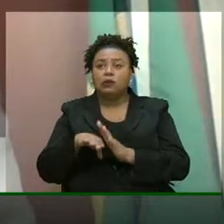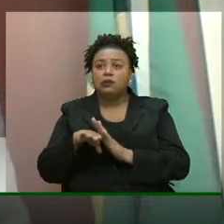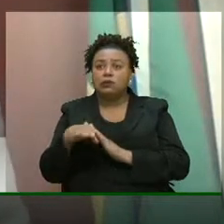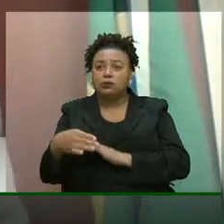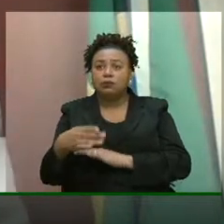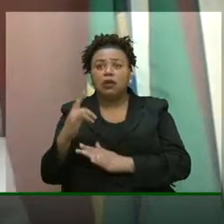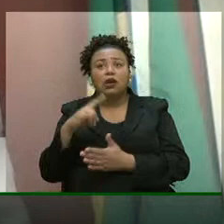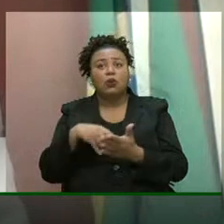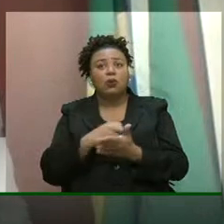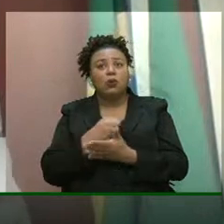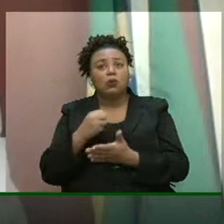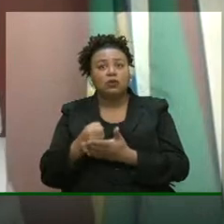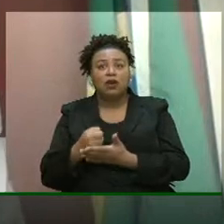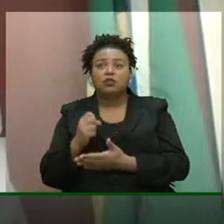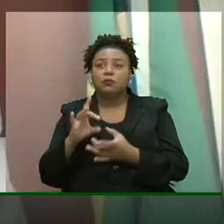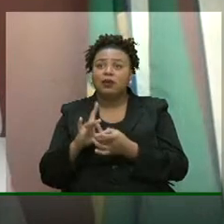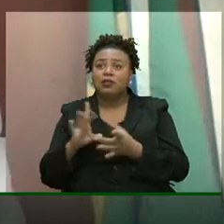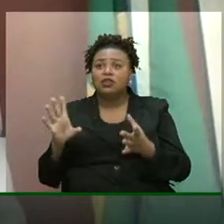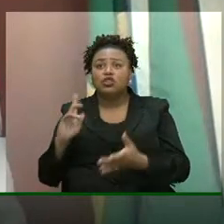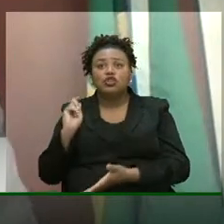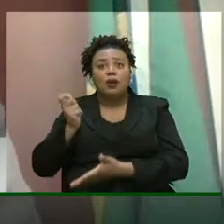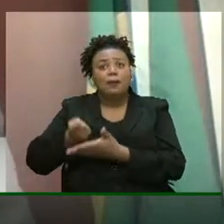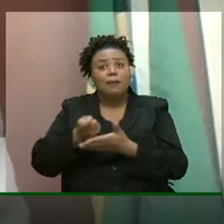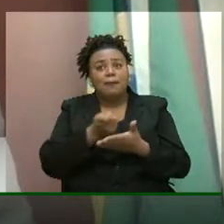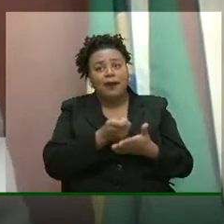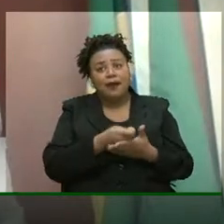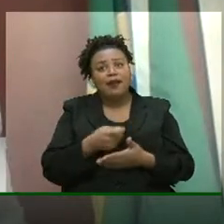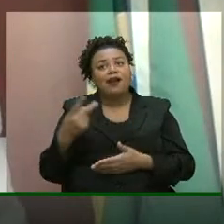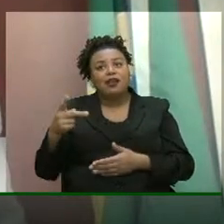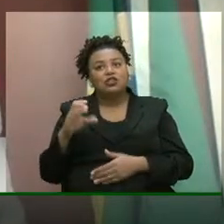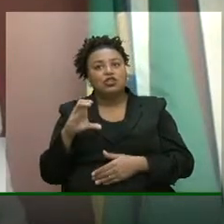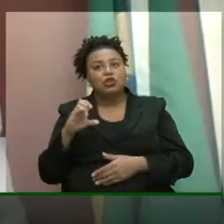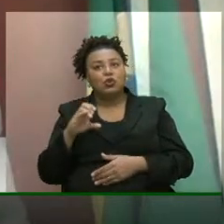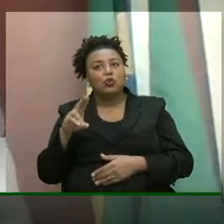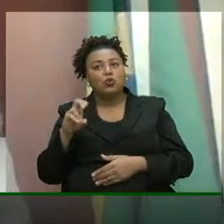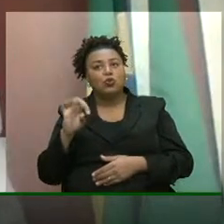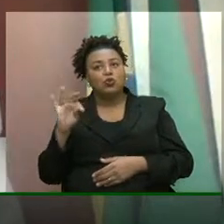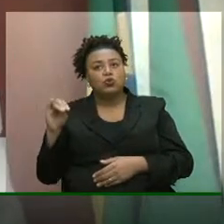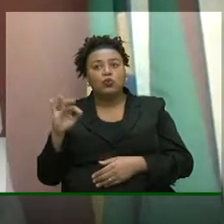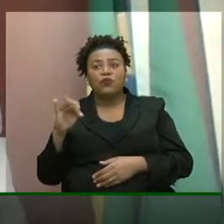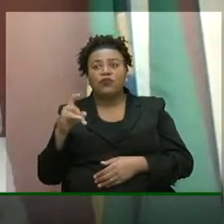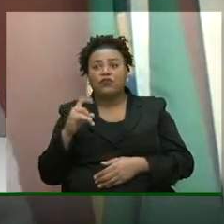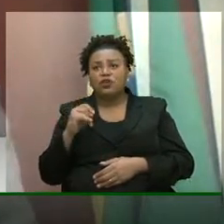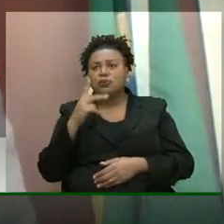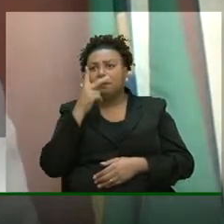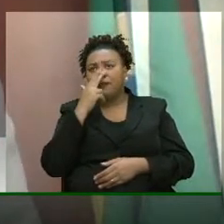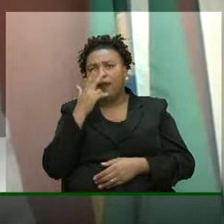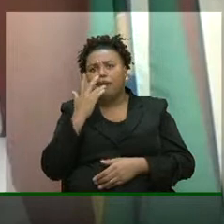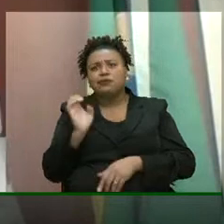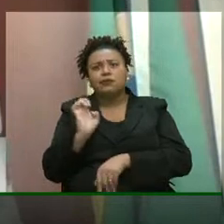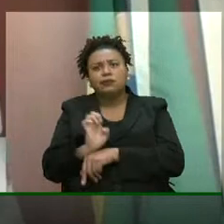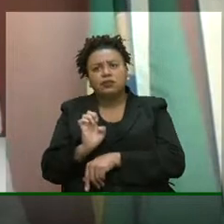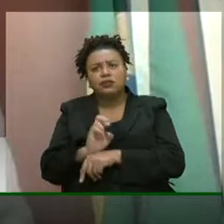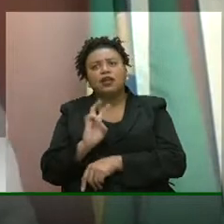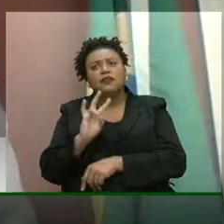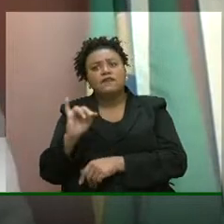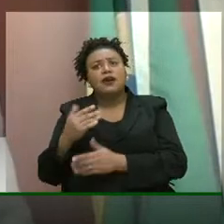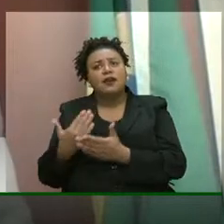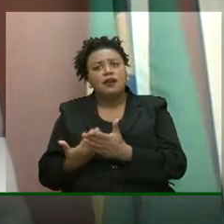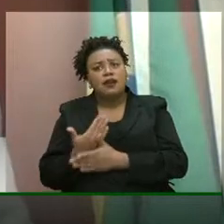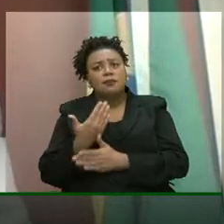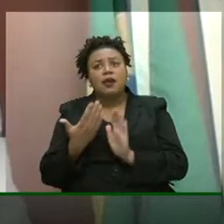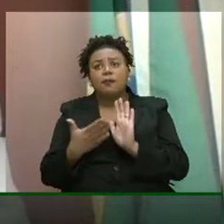adaptaram seus contratos para permitir o pagamento deste custo fixo. E nos pareceu que o Estado encaminharia